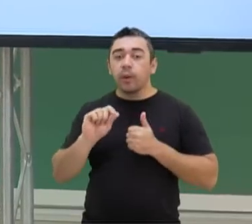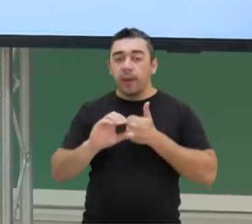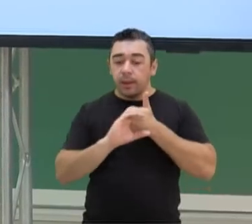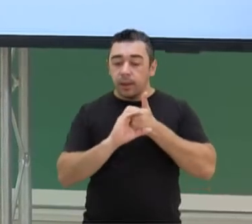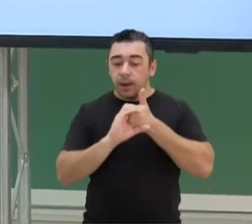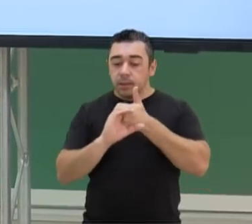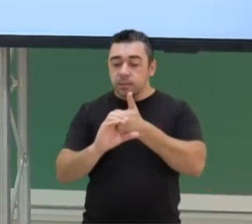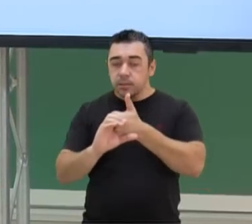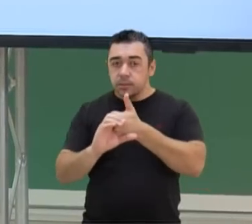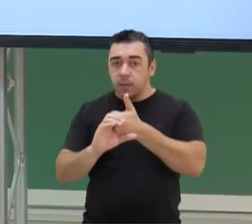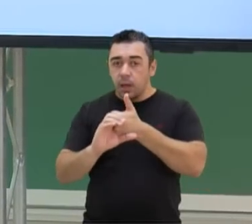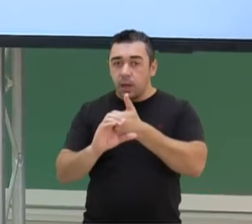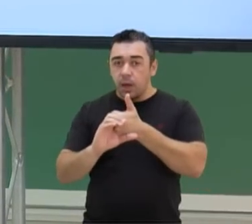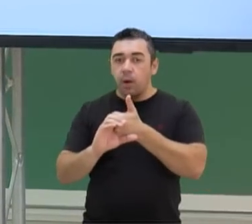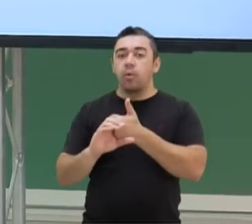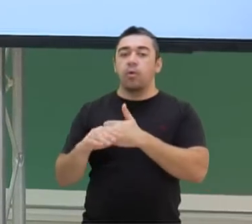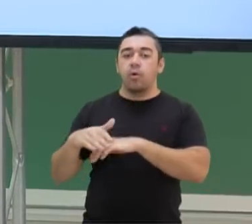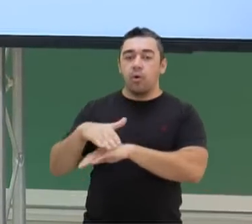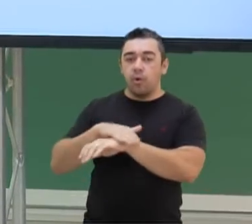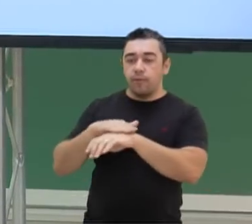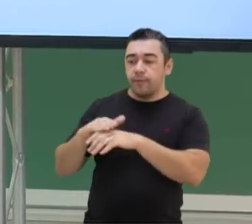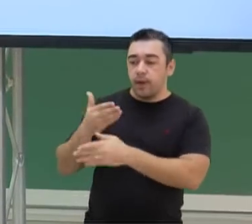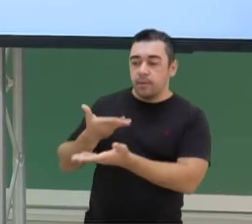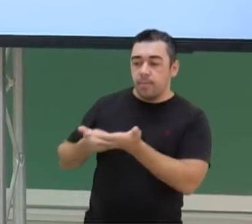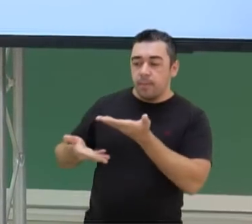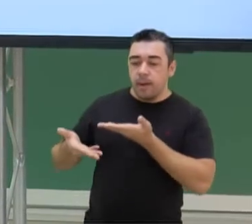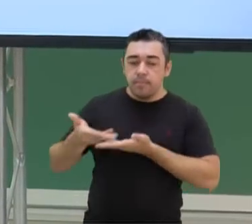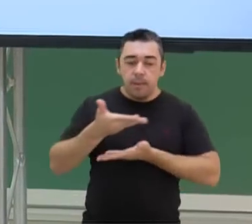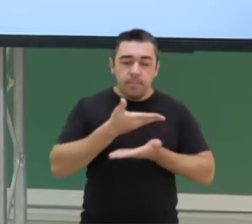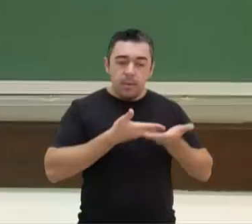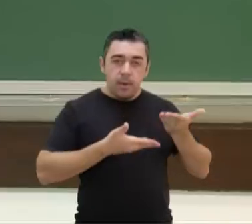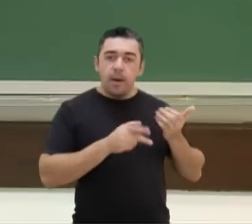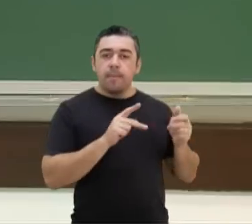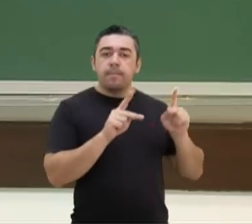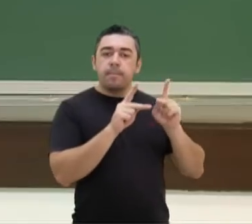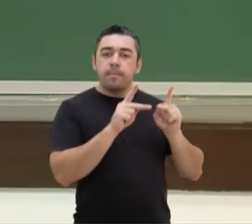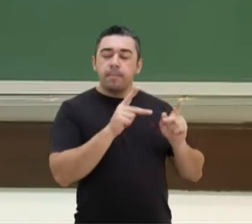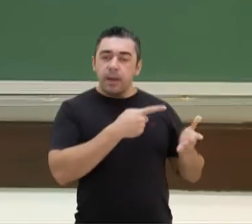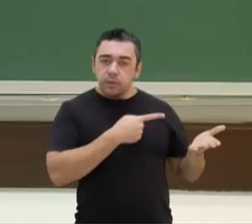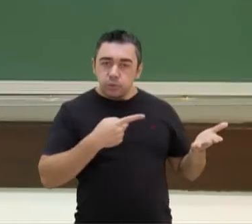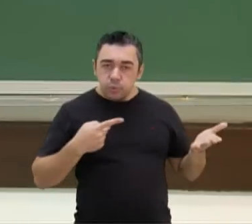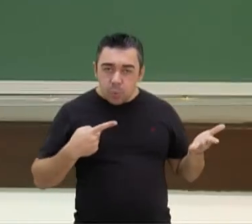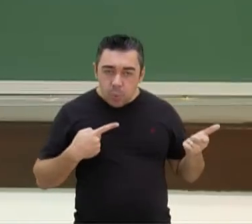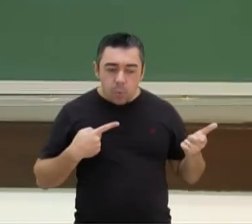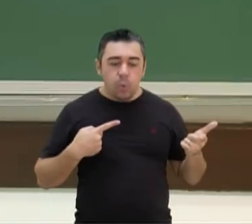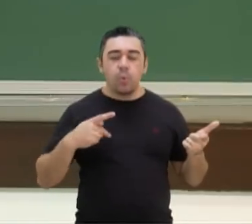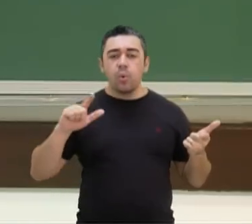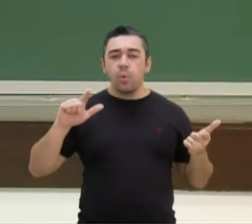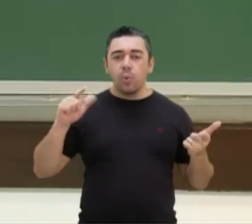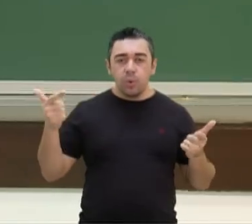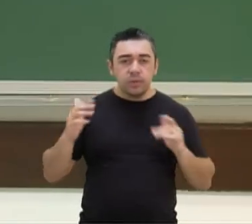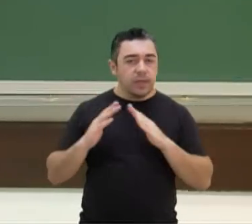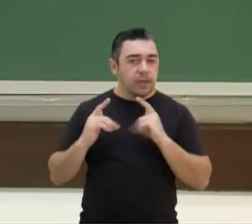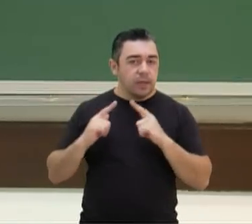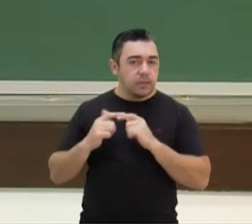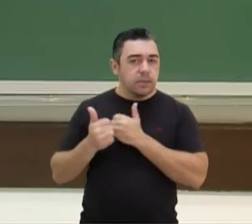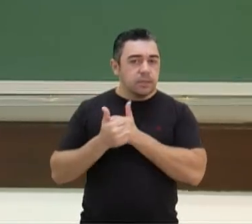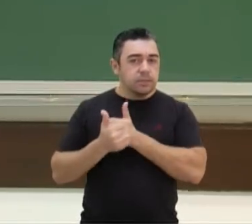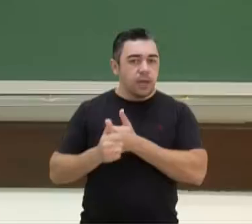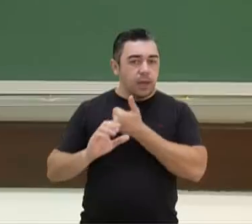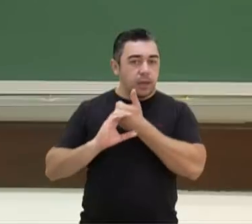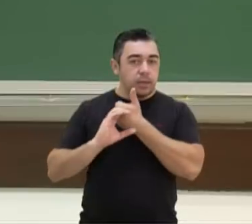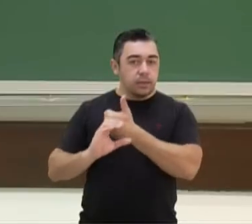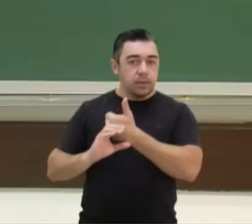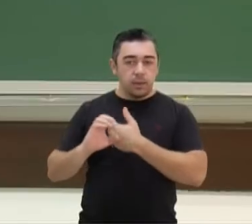determinado momento da sua história, chamou pastores, pessoas de outras igrejas cristãs para um diálogo. Isso gerou